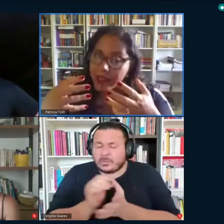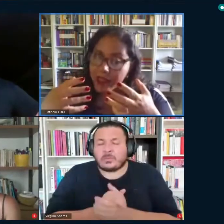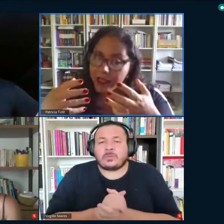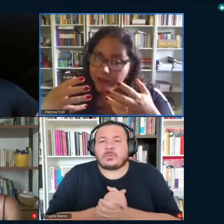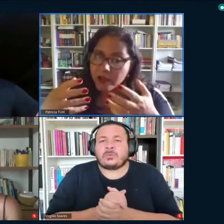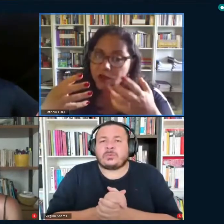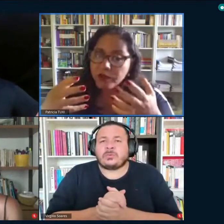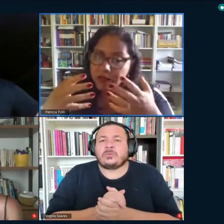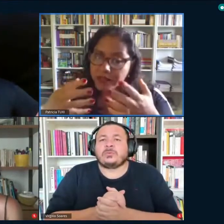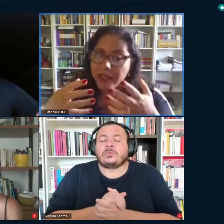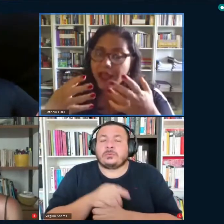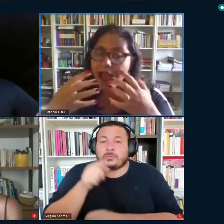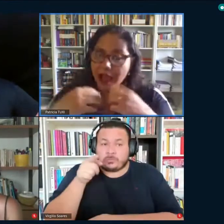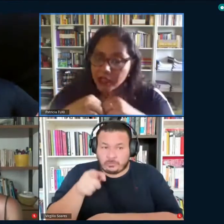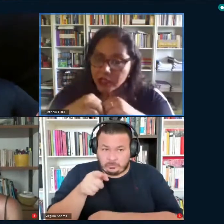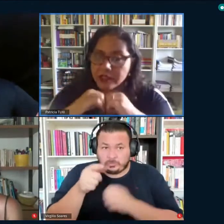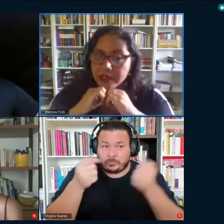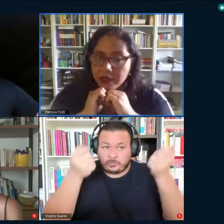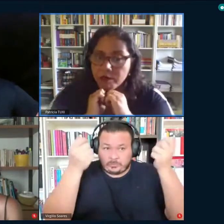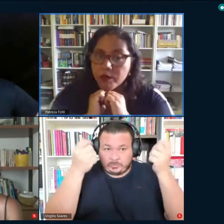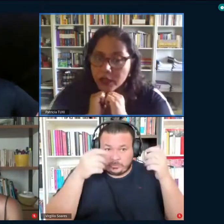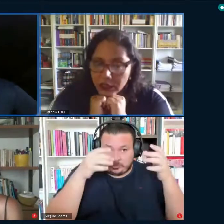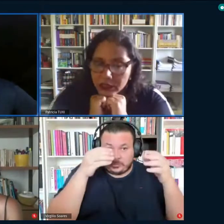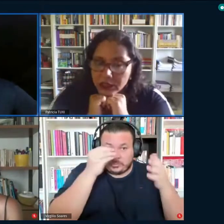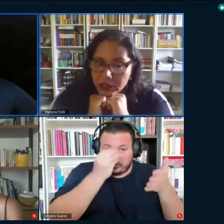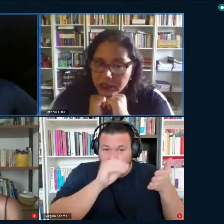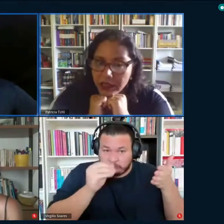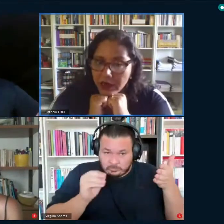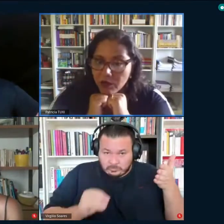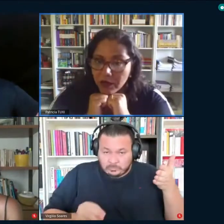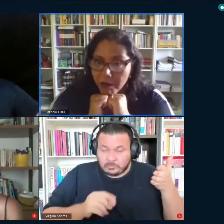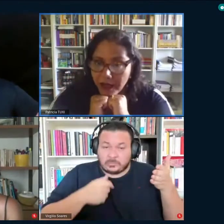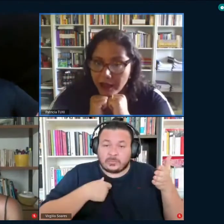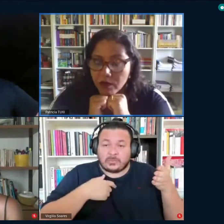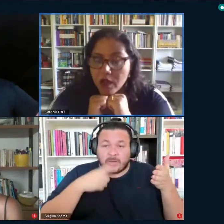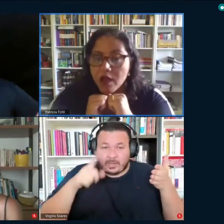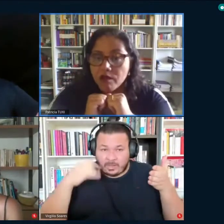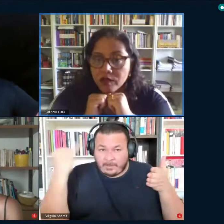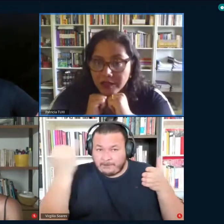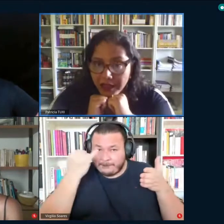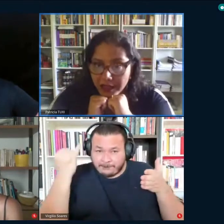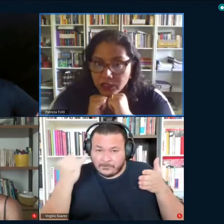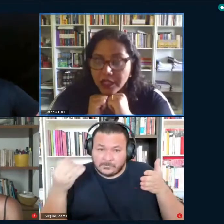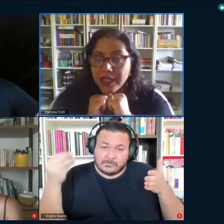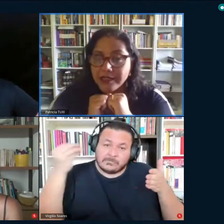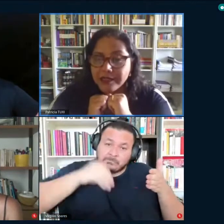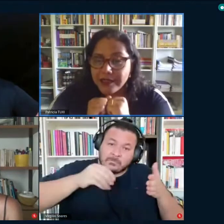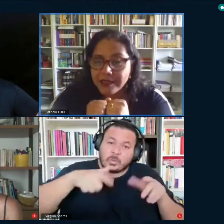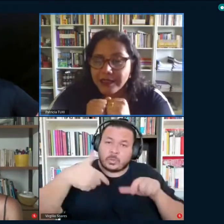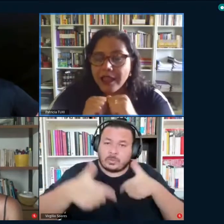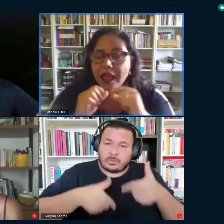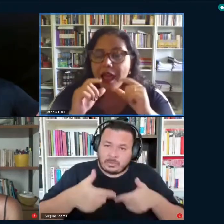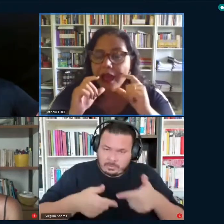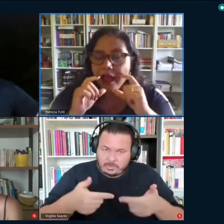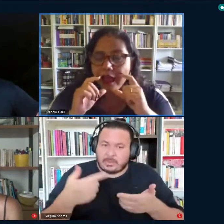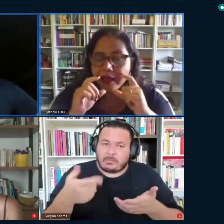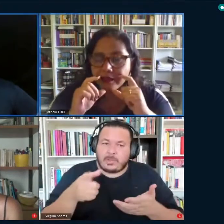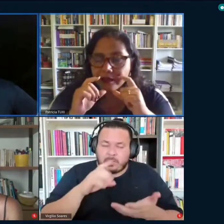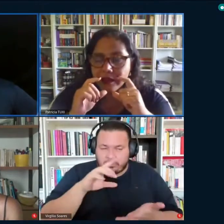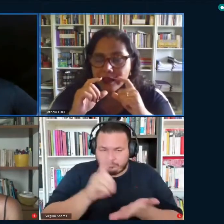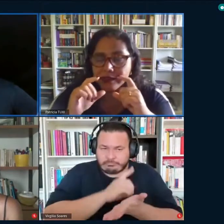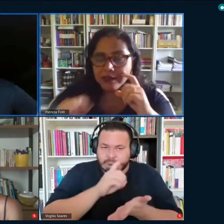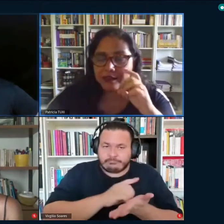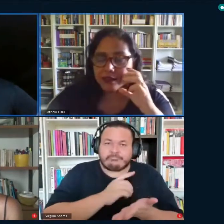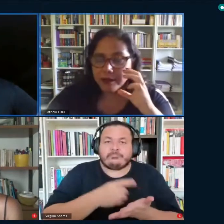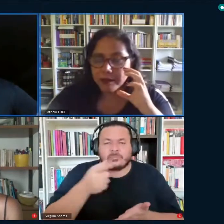esses efeitos, você acha que seria importante de estarem no trabalho? Você acha que existem